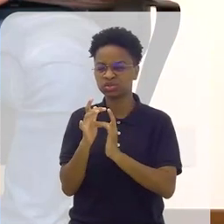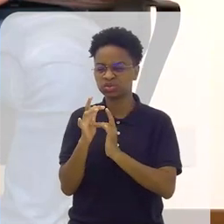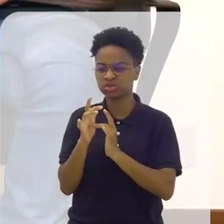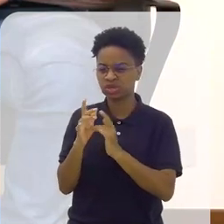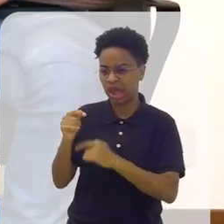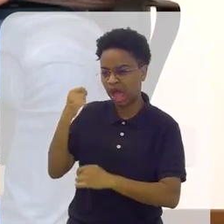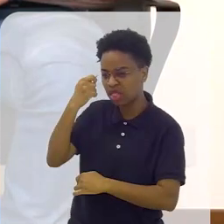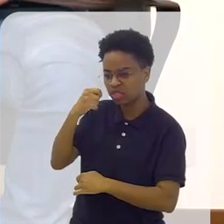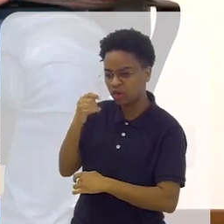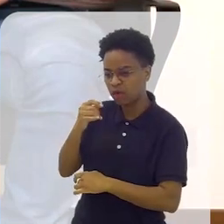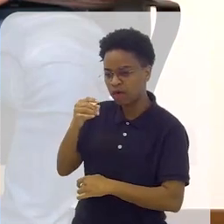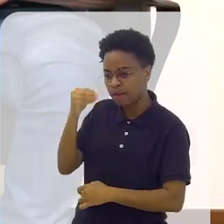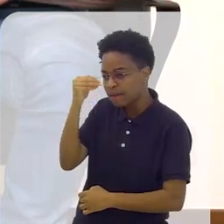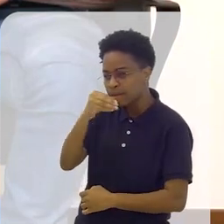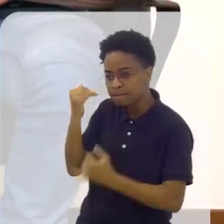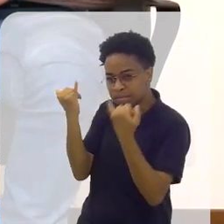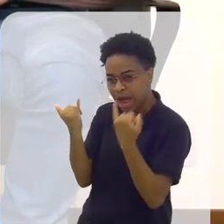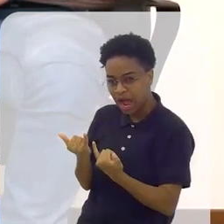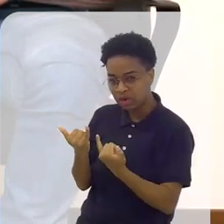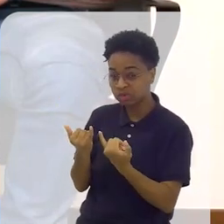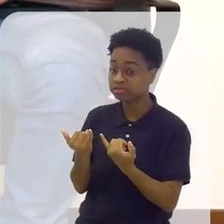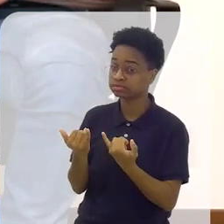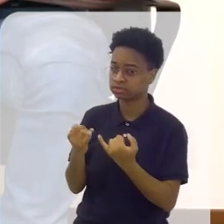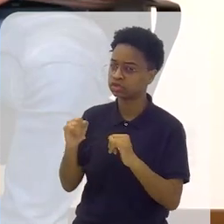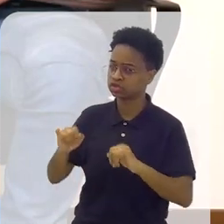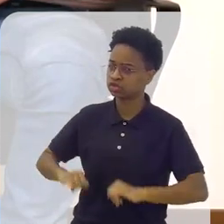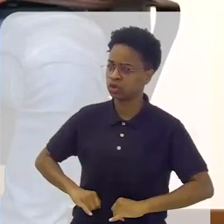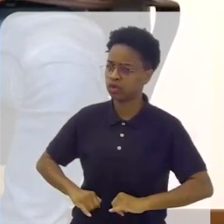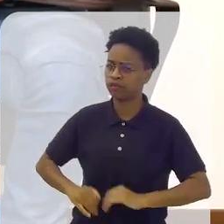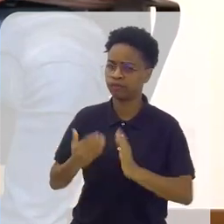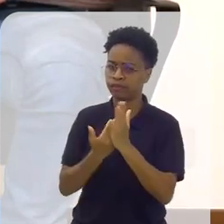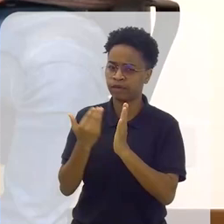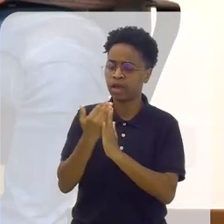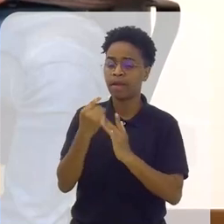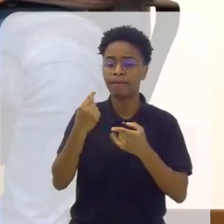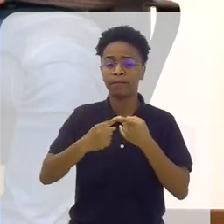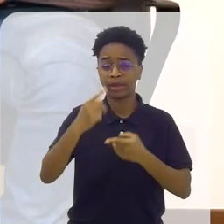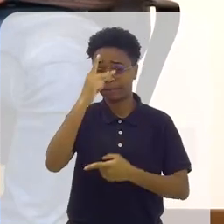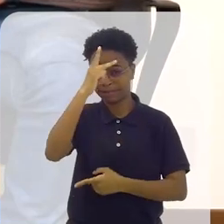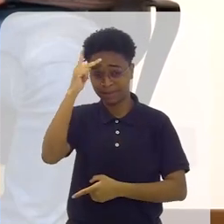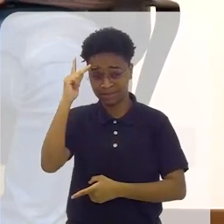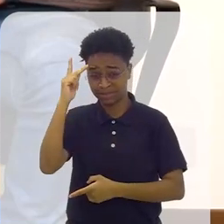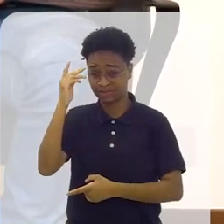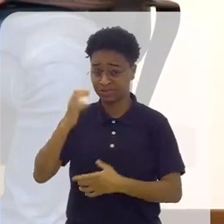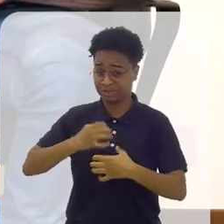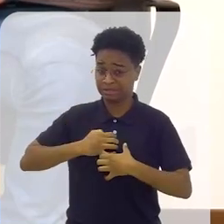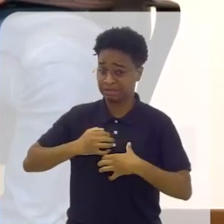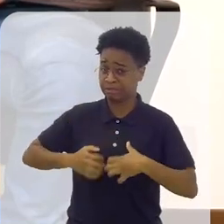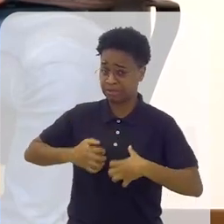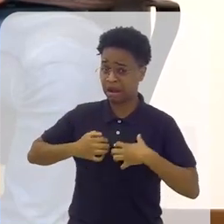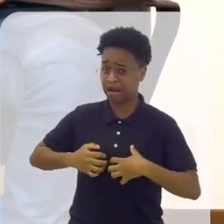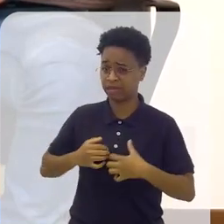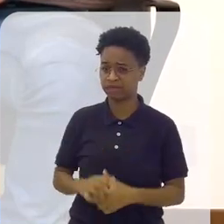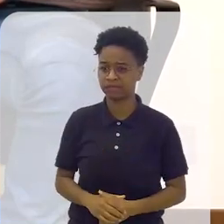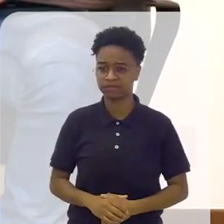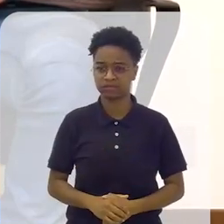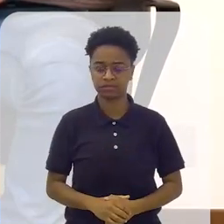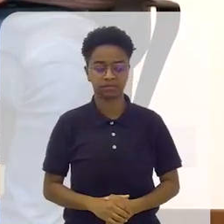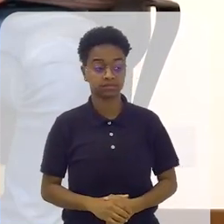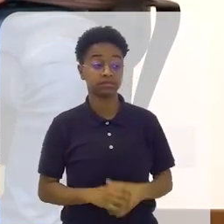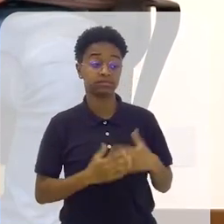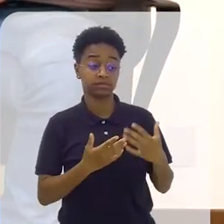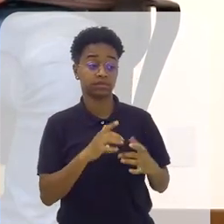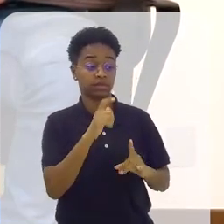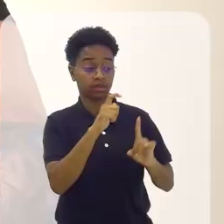Jesus bem magrinho, você ia sofrer mais. As pessoas iam ficar com mais. Não, assim, mais mas uma chateadas. Coisa que